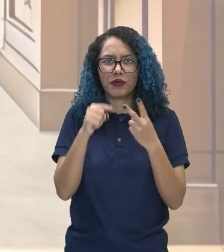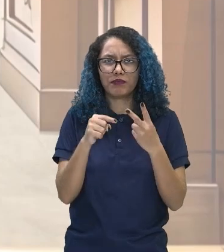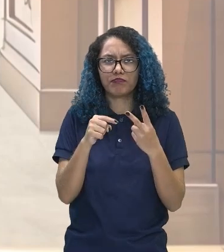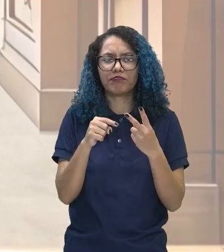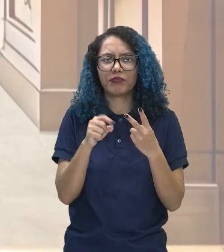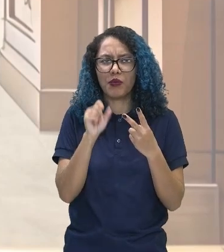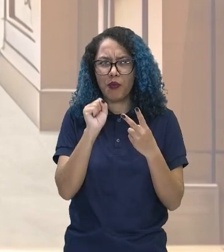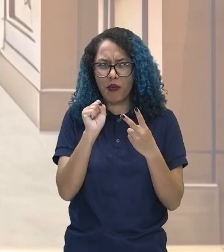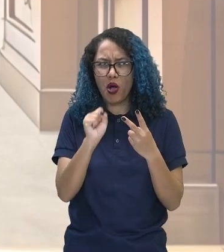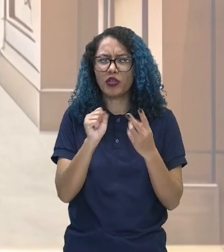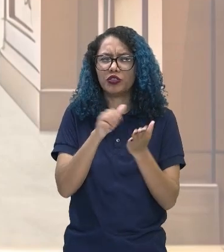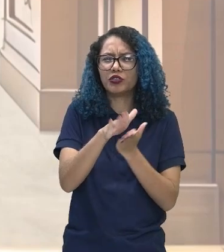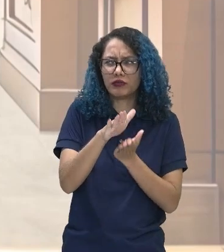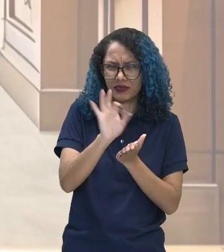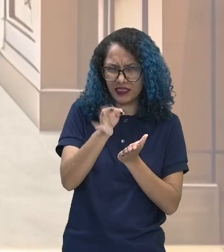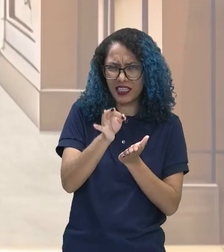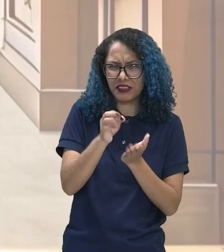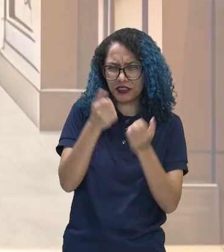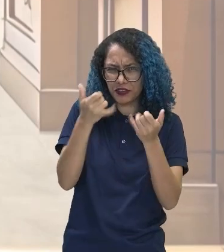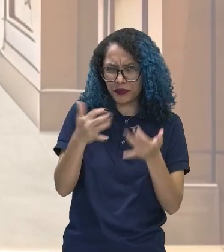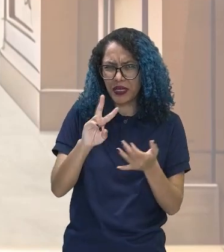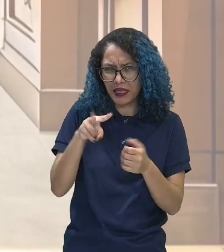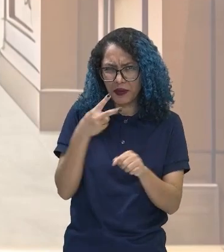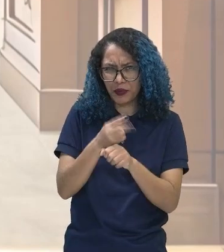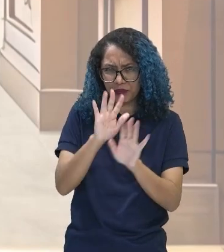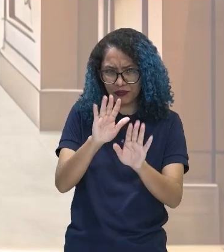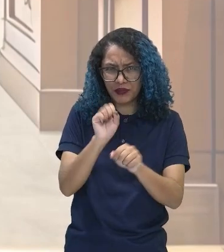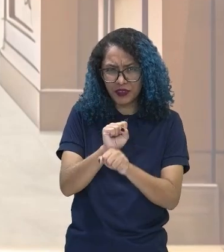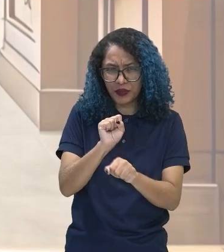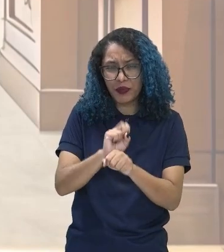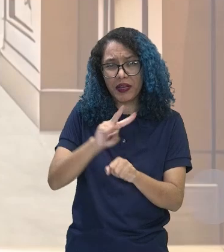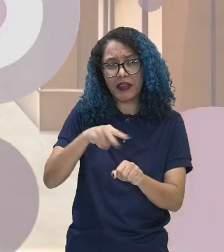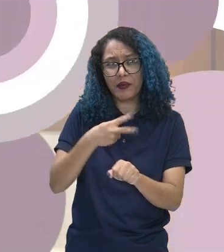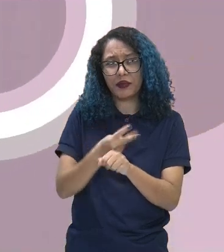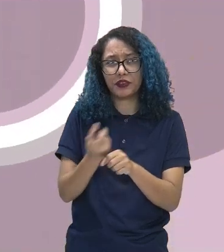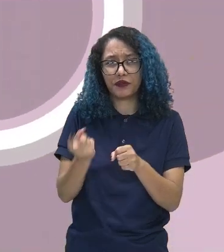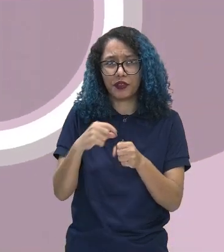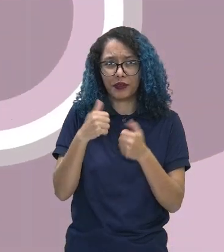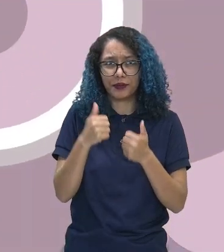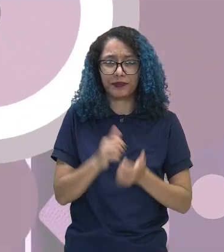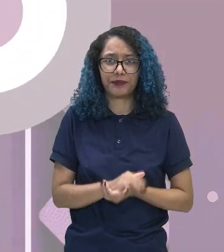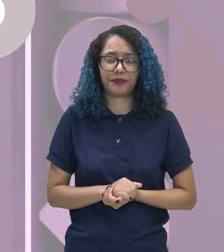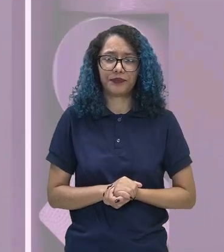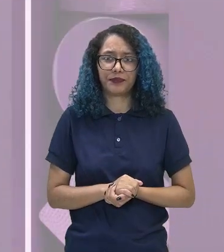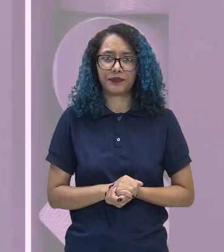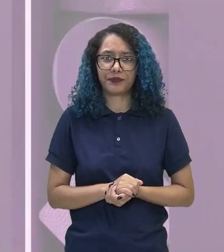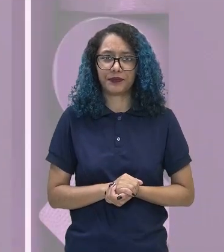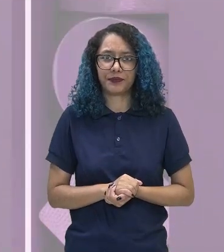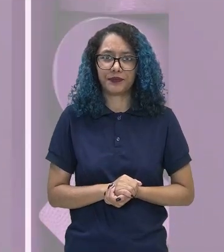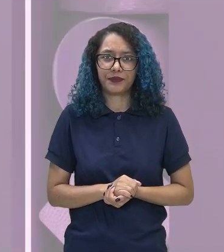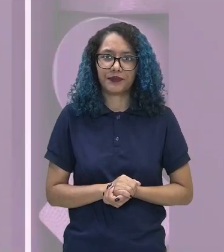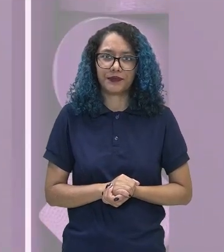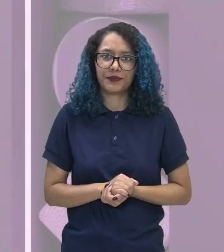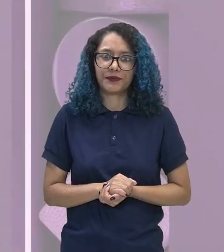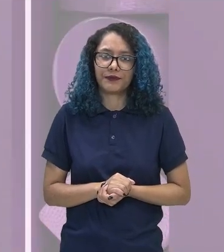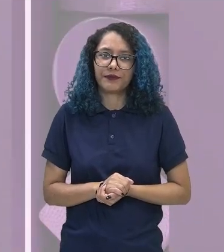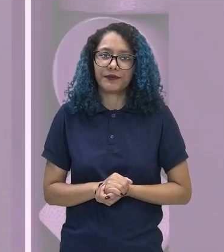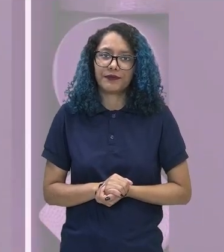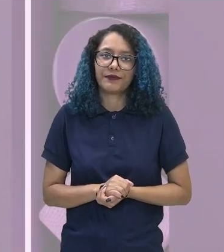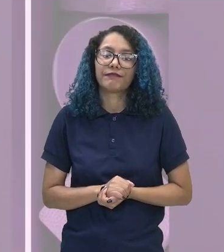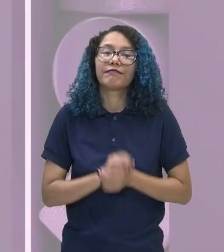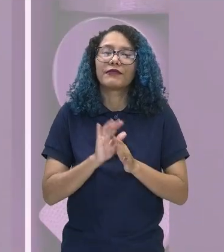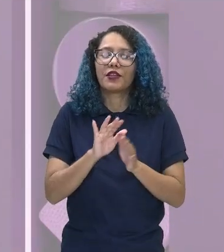justa causa ou sem justa causa. Alunos, aguardem, daqui a pouco a gente vai voltar e trazer isso para vocês. Muito bem, meus queridos alunos,